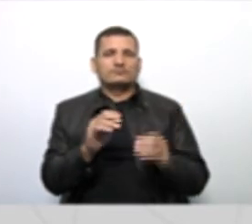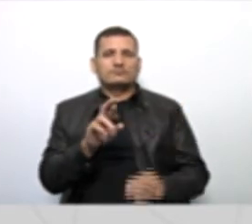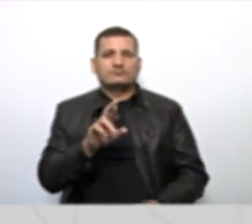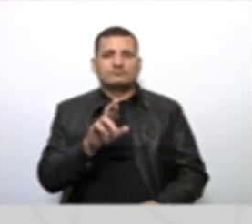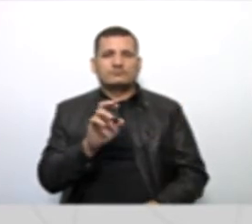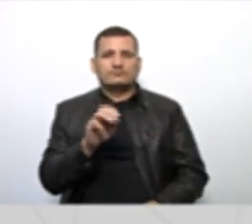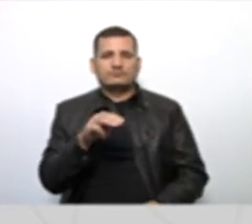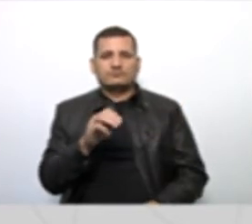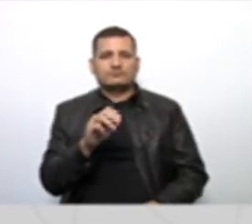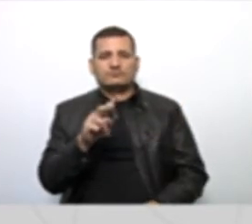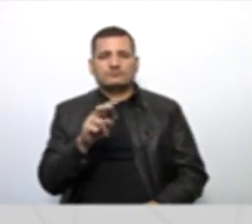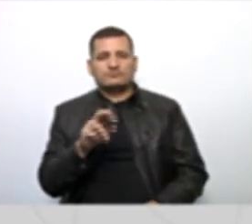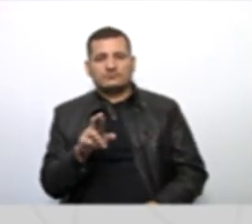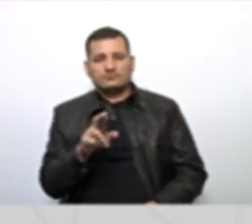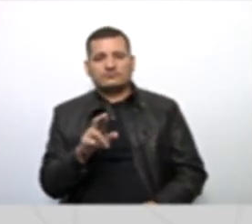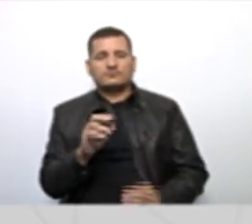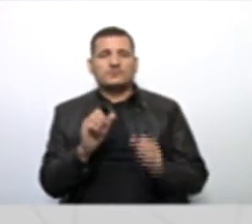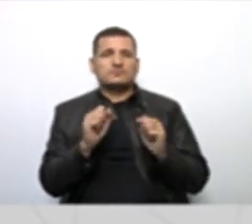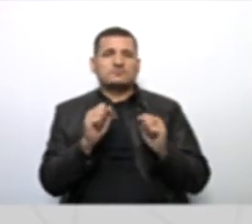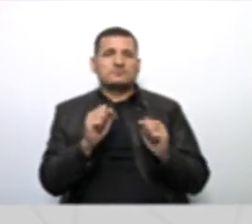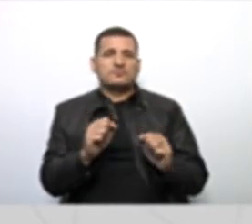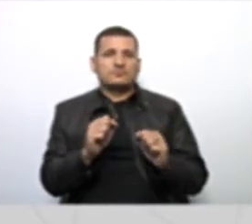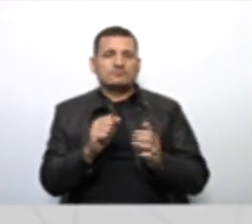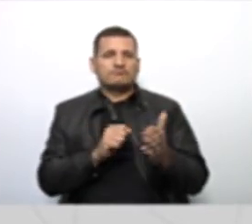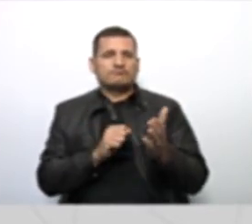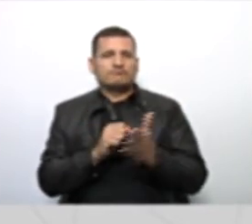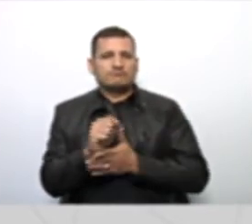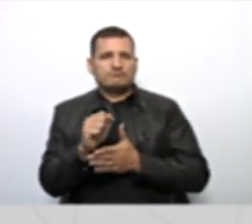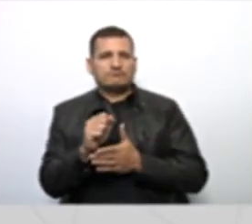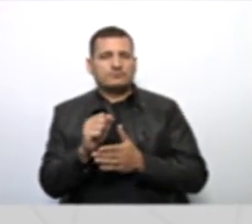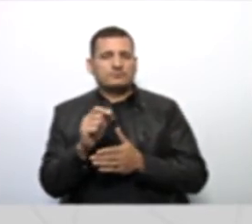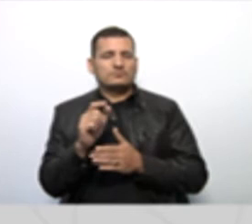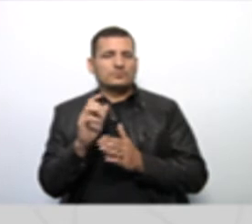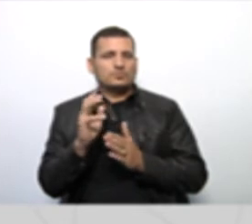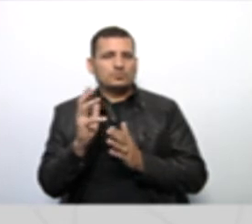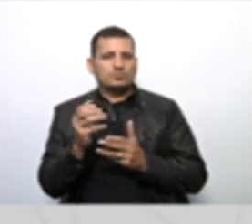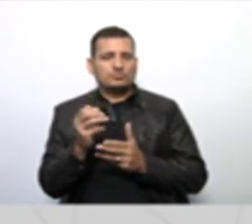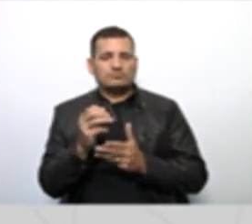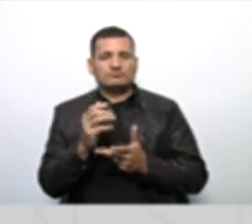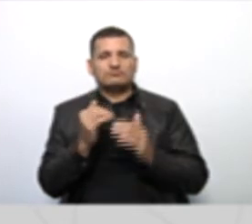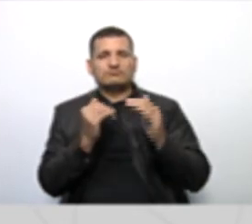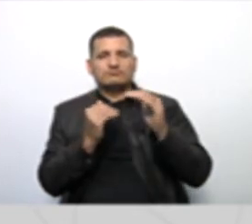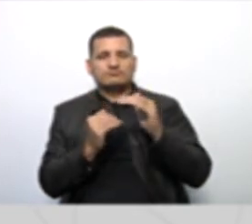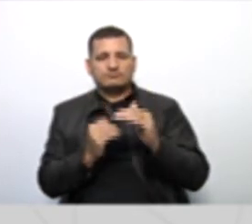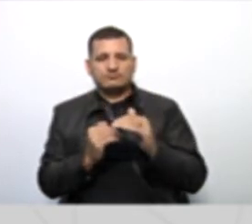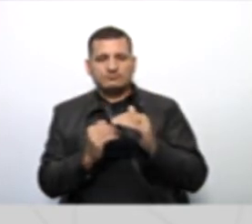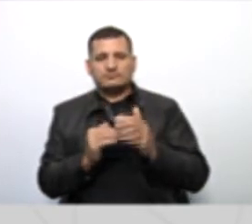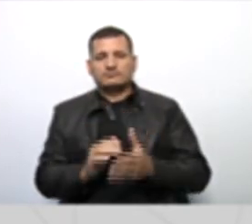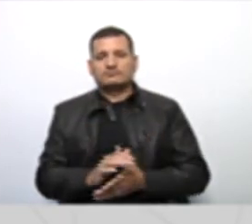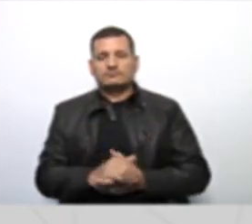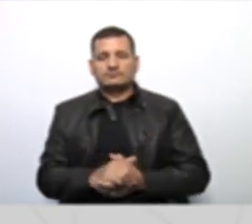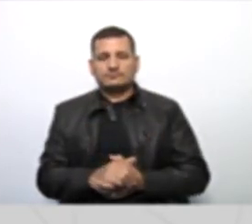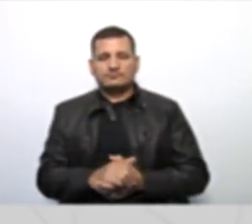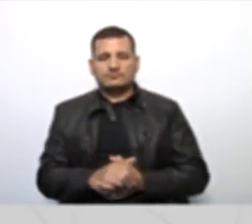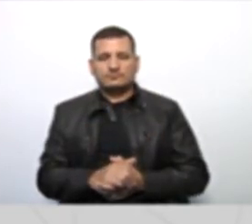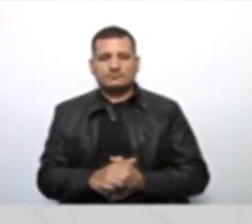read. Eu posso excluir todos os reads. Então, aqui eu adiciono, aqui eu removo,